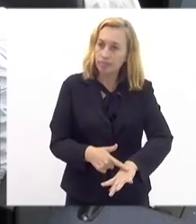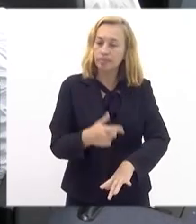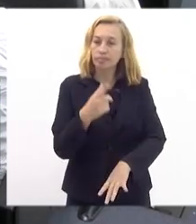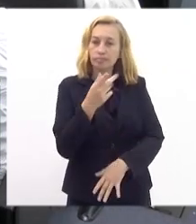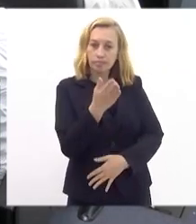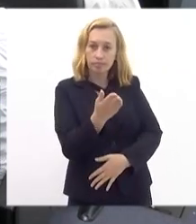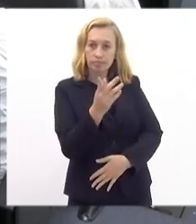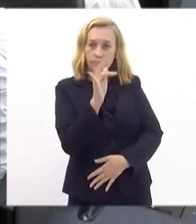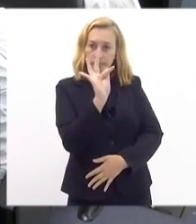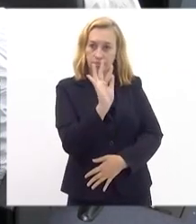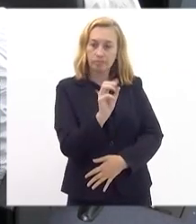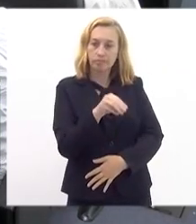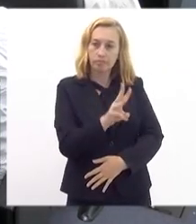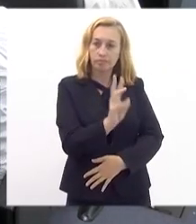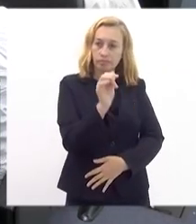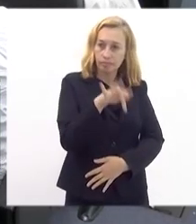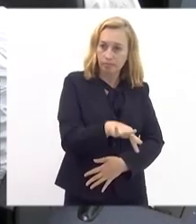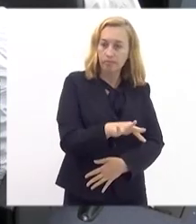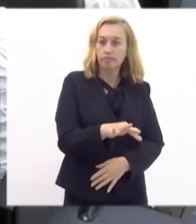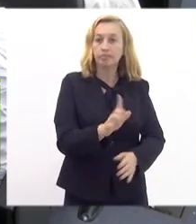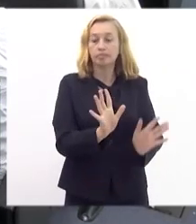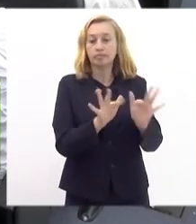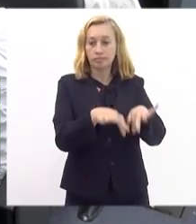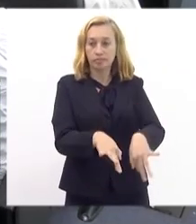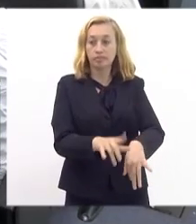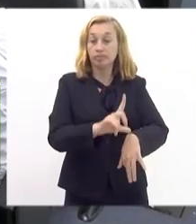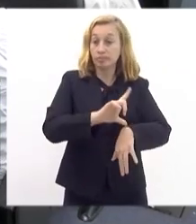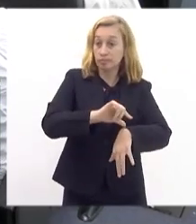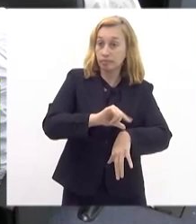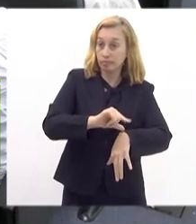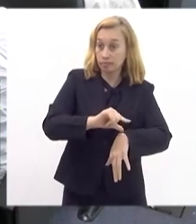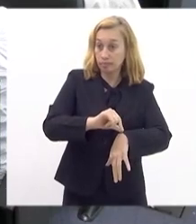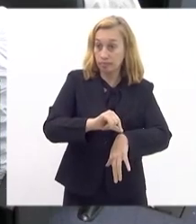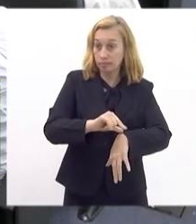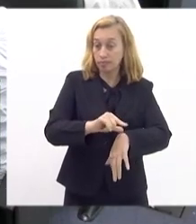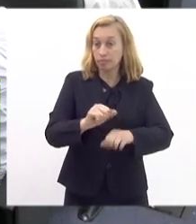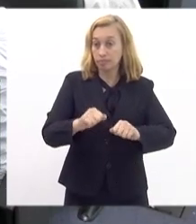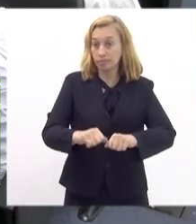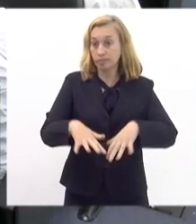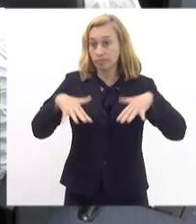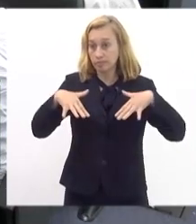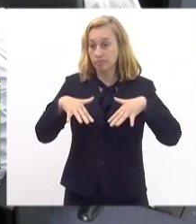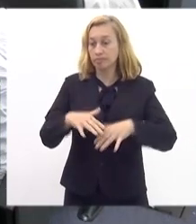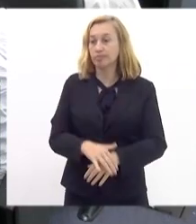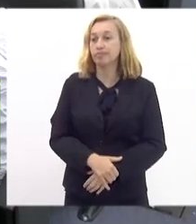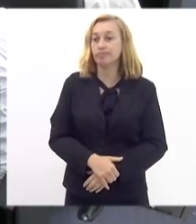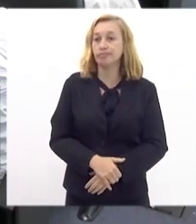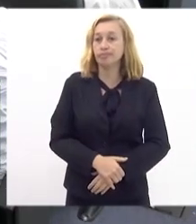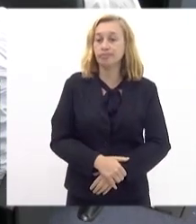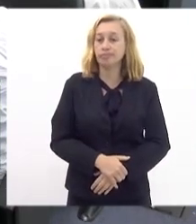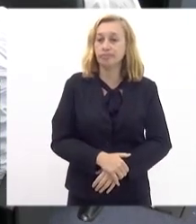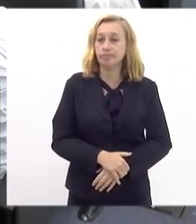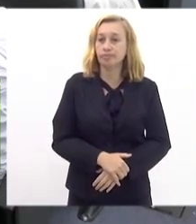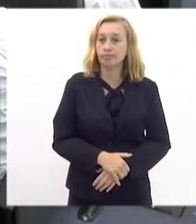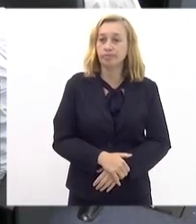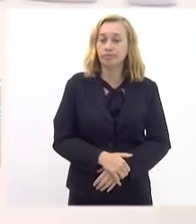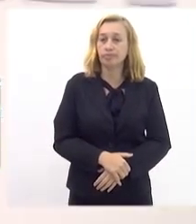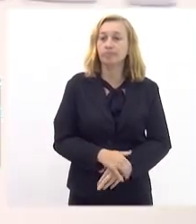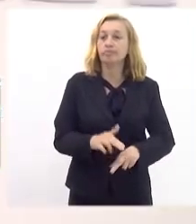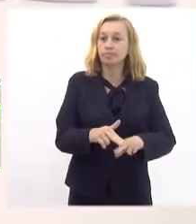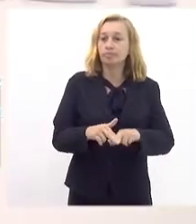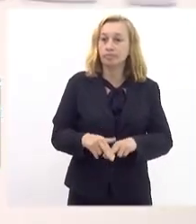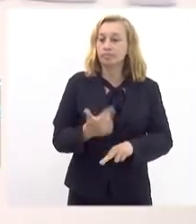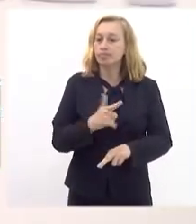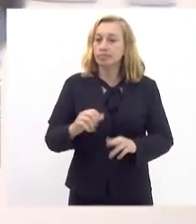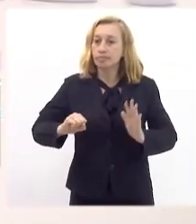você vai concluir o horário do plenário ainda tem 34 inscritos que eu tenho que ter um direito também a usar da palavra portanto